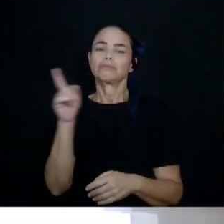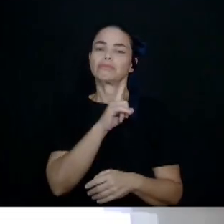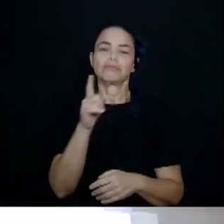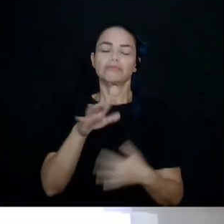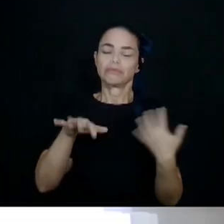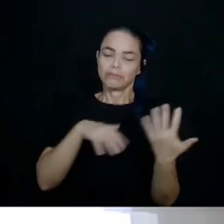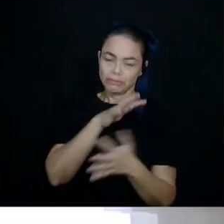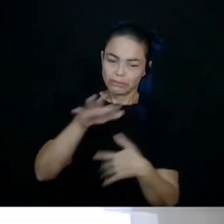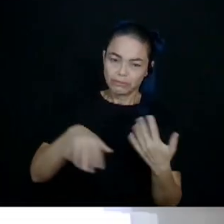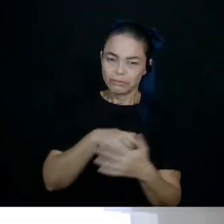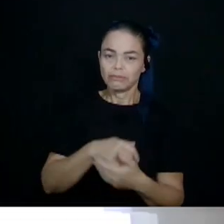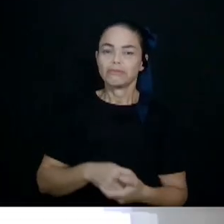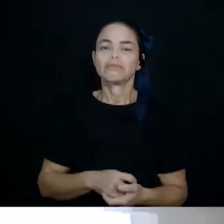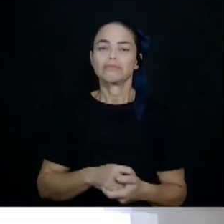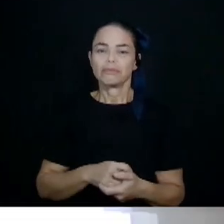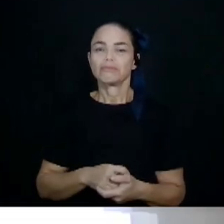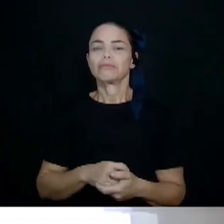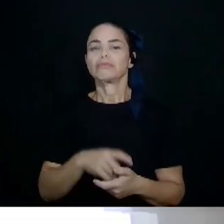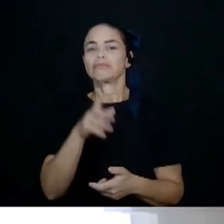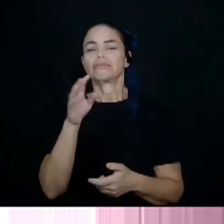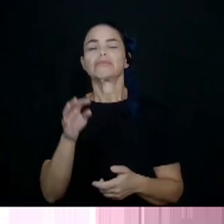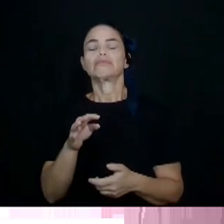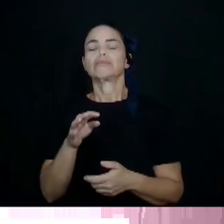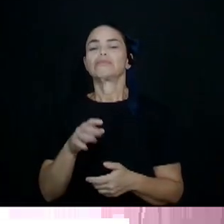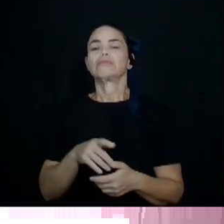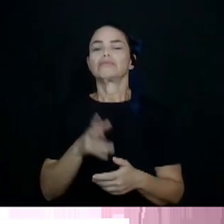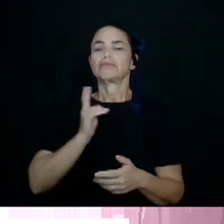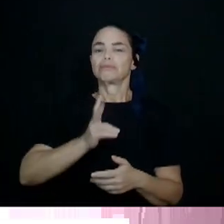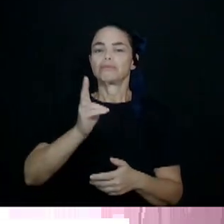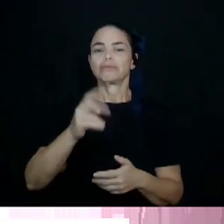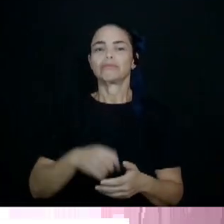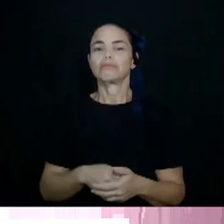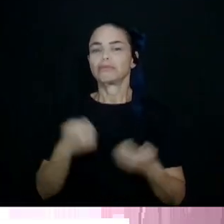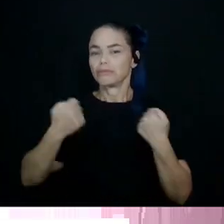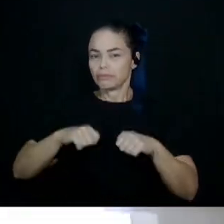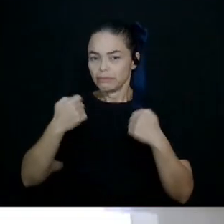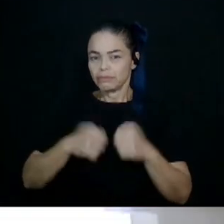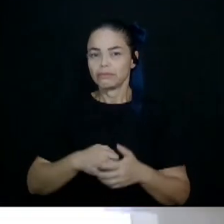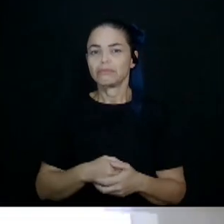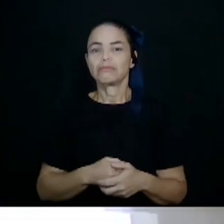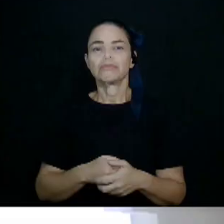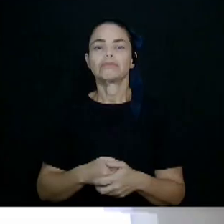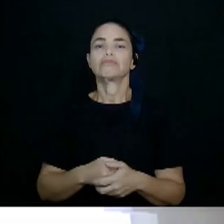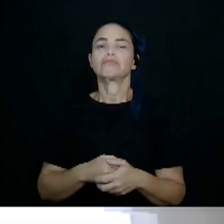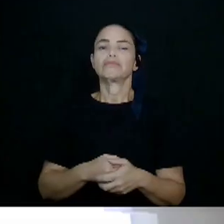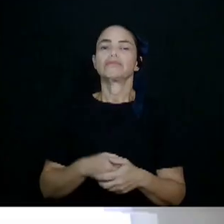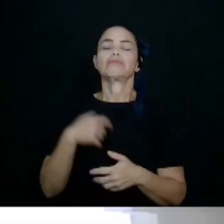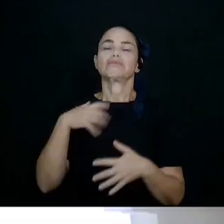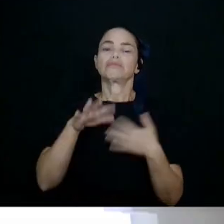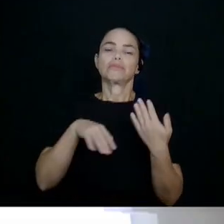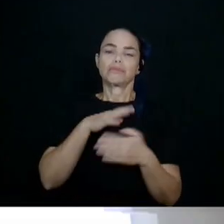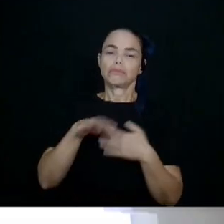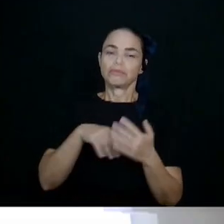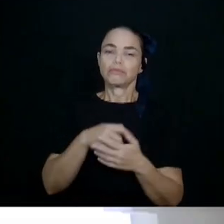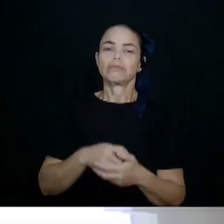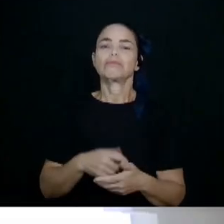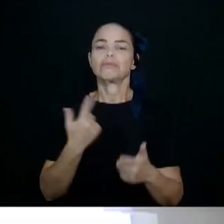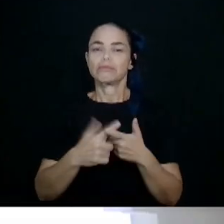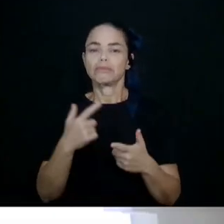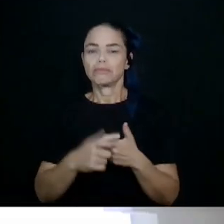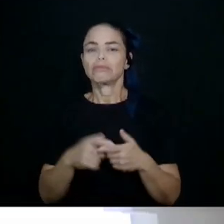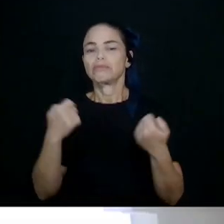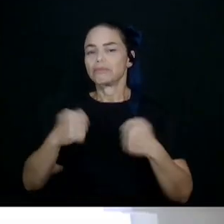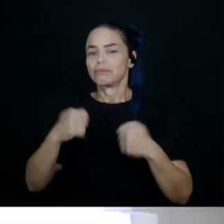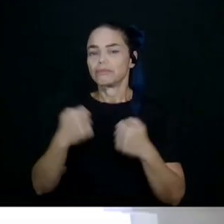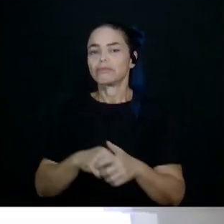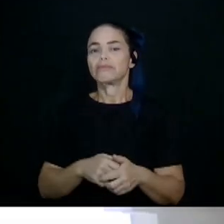um TDAH. Porque manter tudo aquilo ali, a necessidade de aquilo estar ali, mesmo que desorganizado, é porque aquilo precisa estar